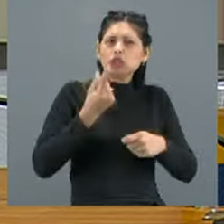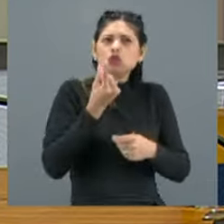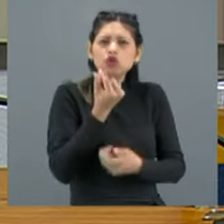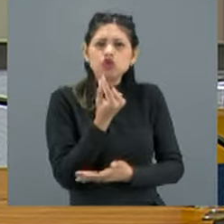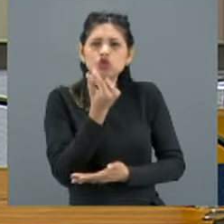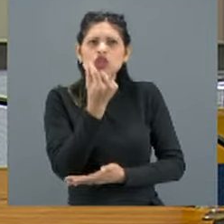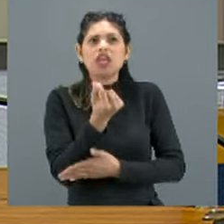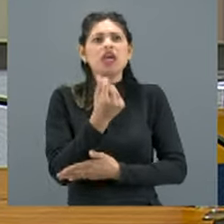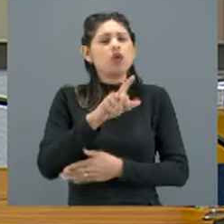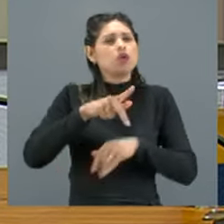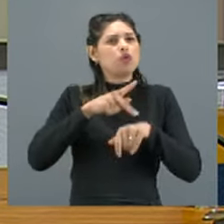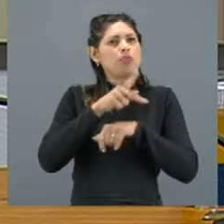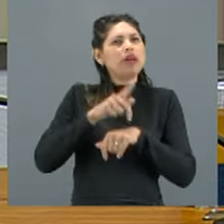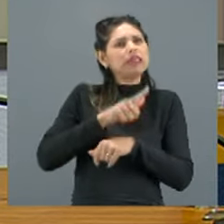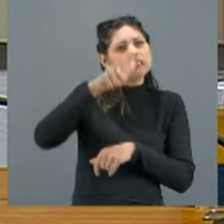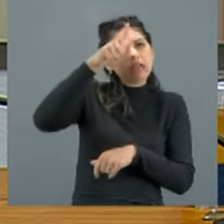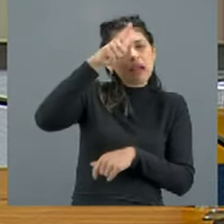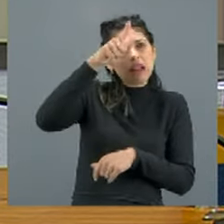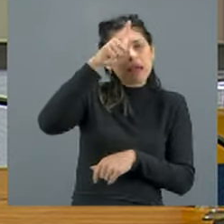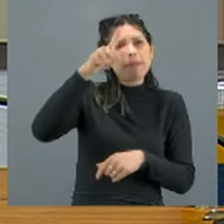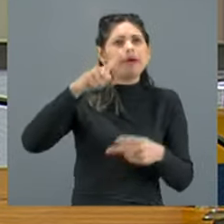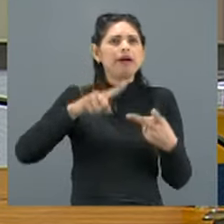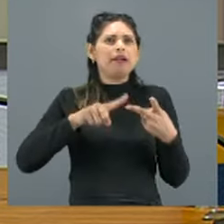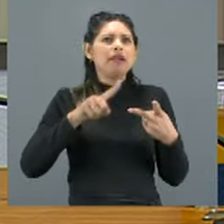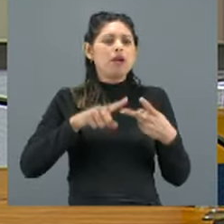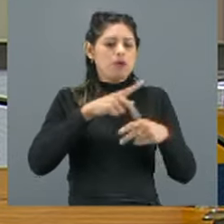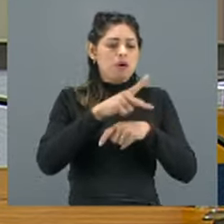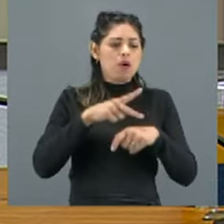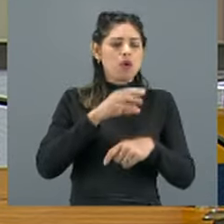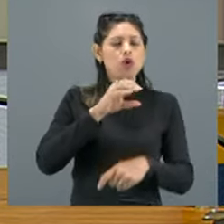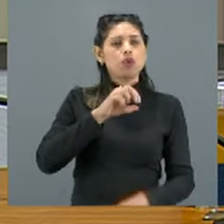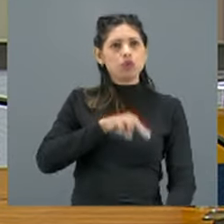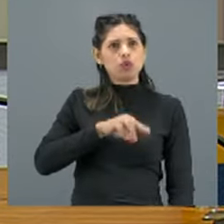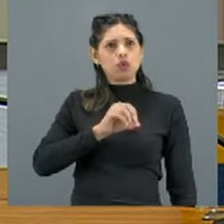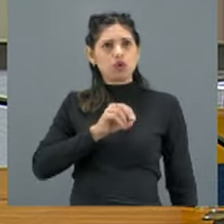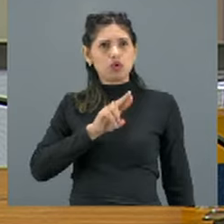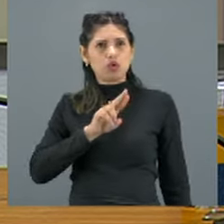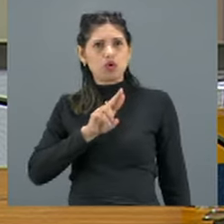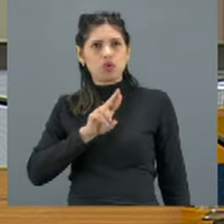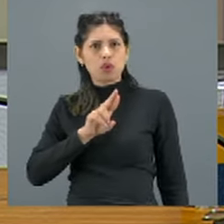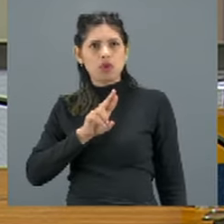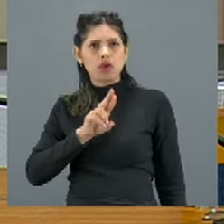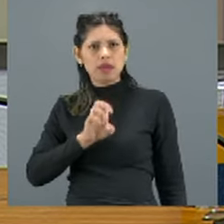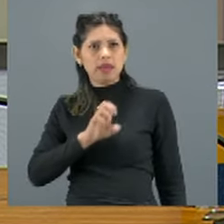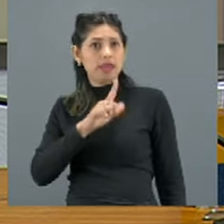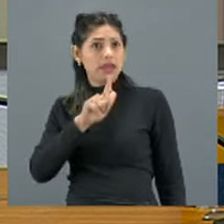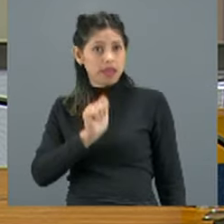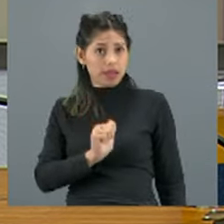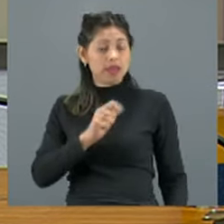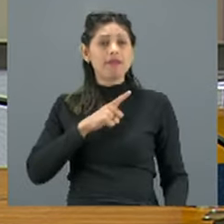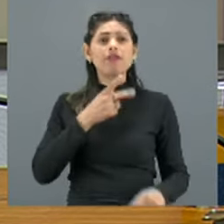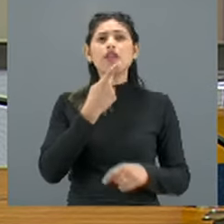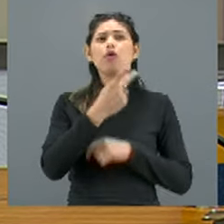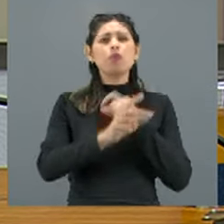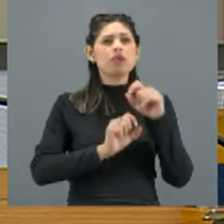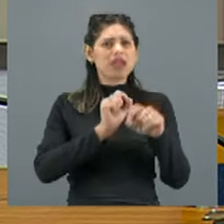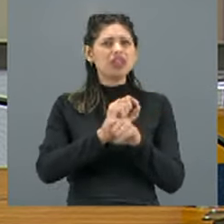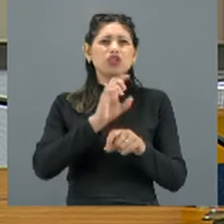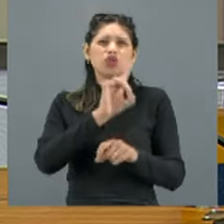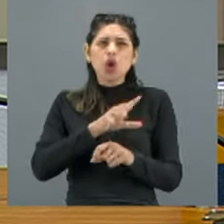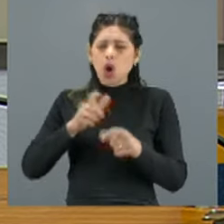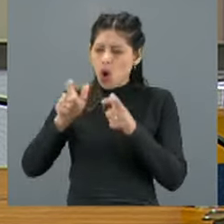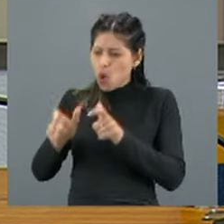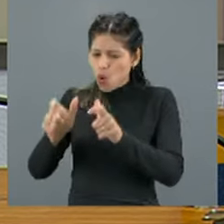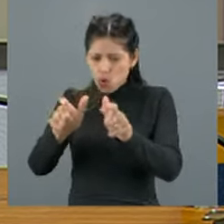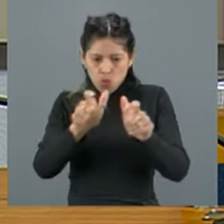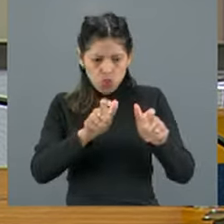Noruega... Aliás, é bom lembrar que a Noruega, que tanto fala, né, eu já disse aqui isso, que ela queima combustíveis fósseis, só as áreas indígenas